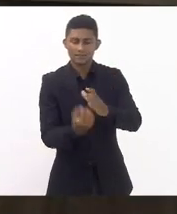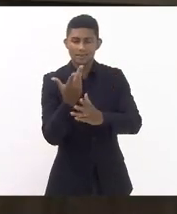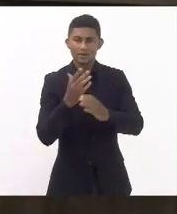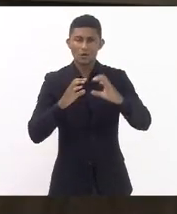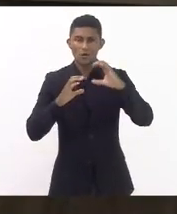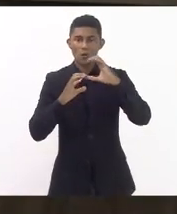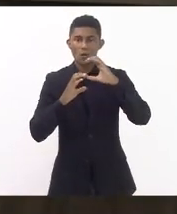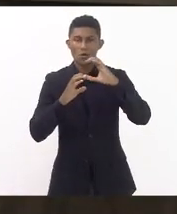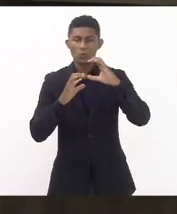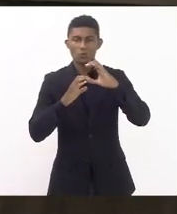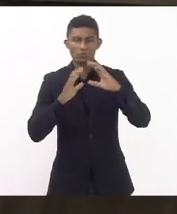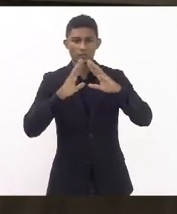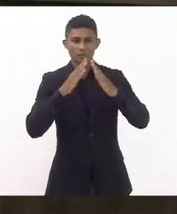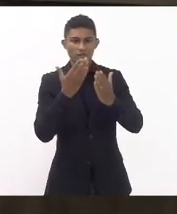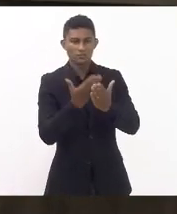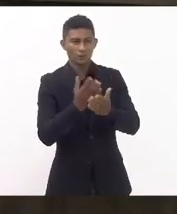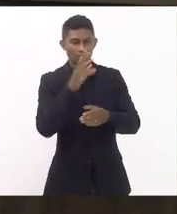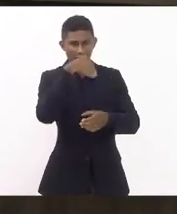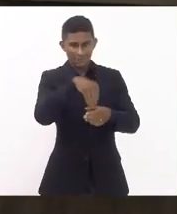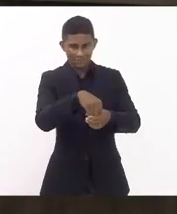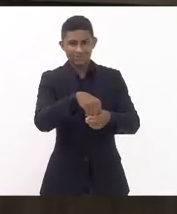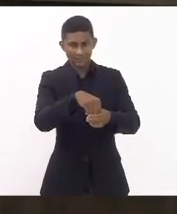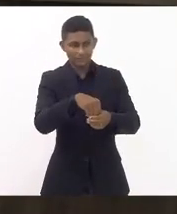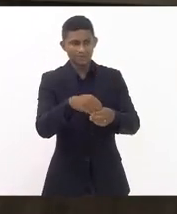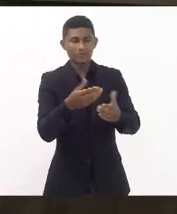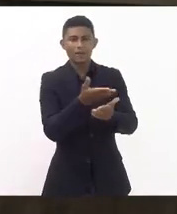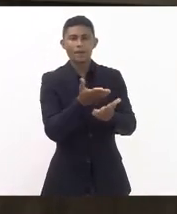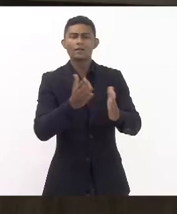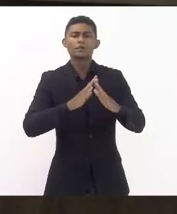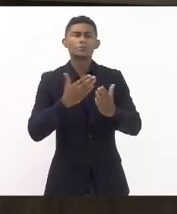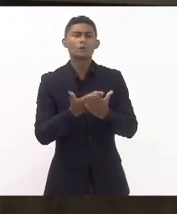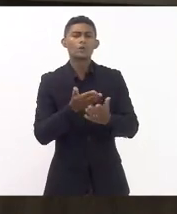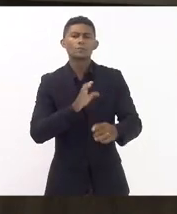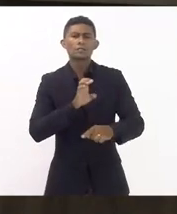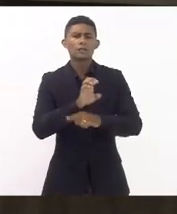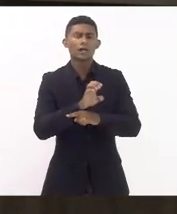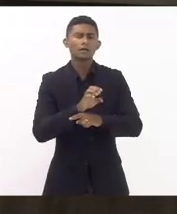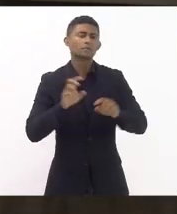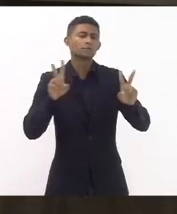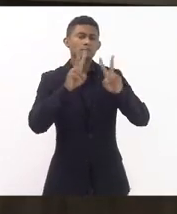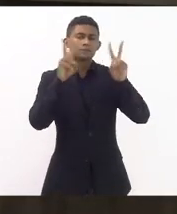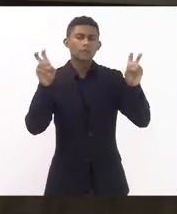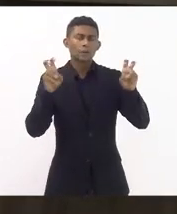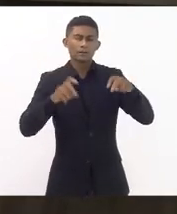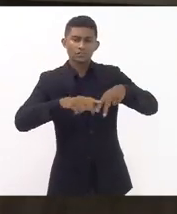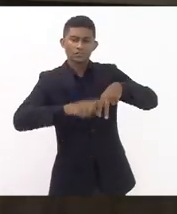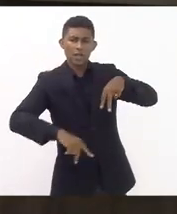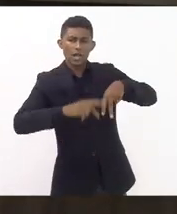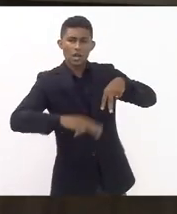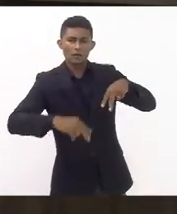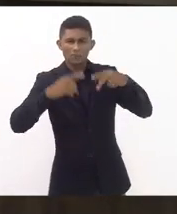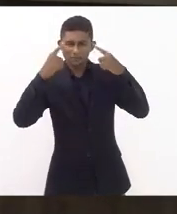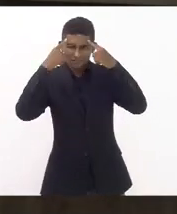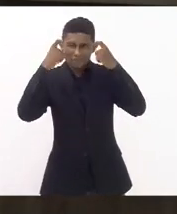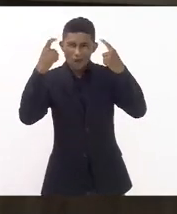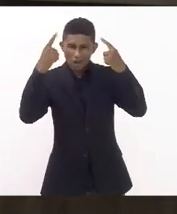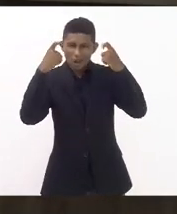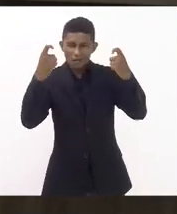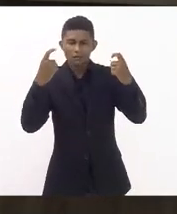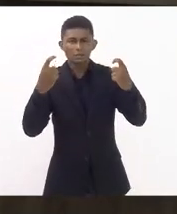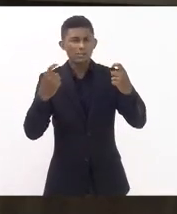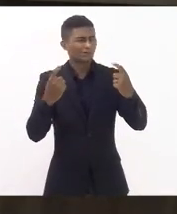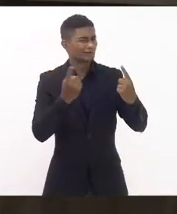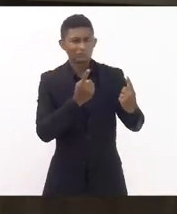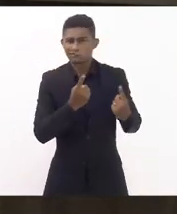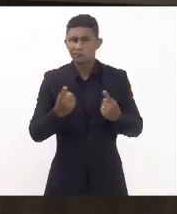âmbito das escolas estaduais do Estado do Rio de Janeiro sobre a temática de violência de gênero, com foco na prevenção, senhora